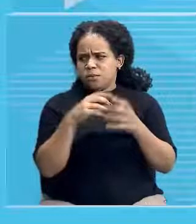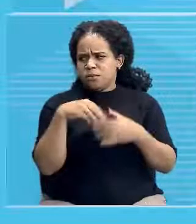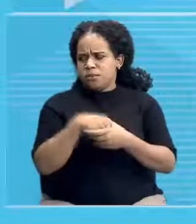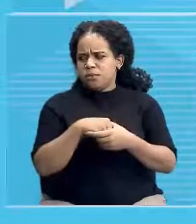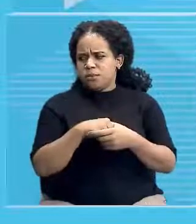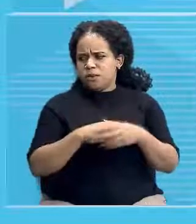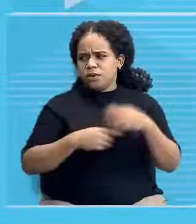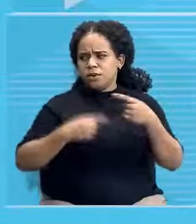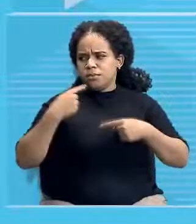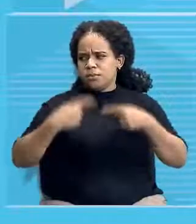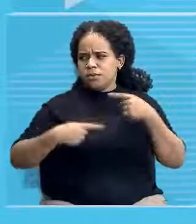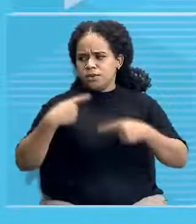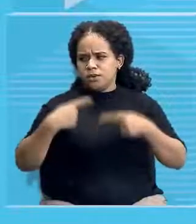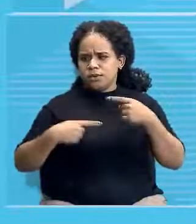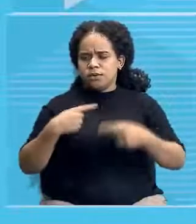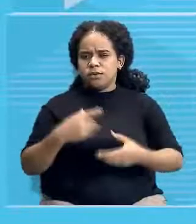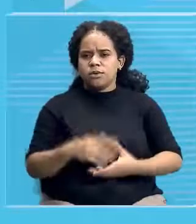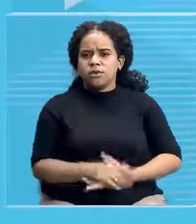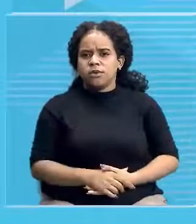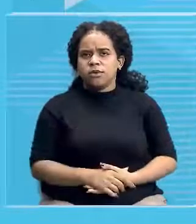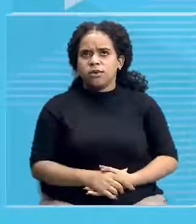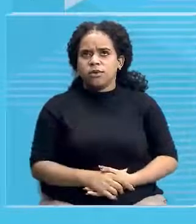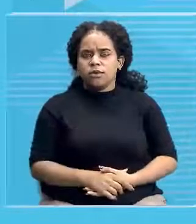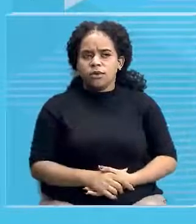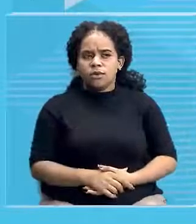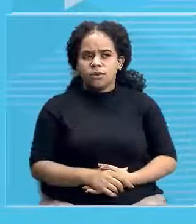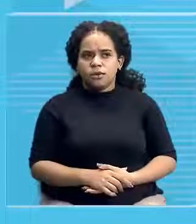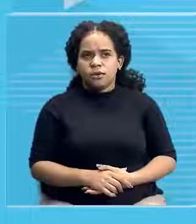Corretíssimo, professora Sheila.